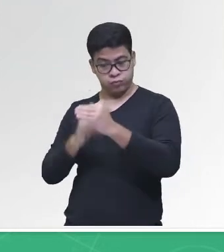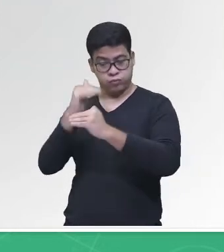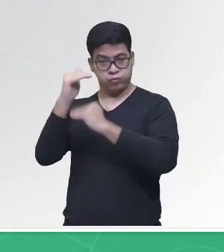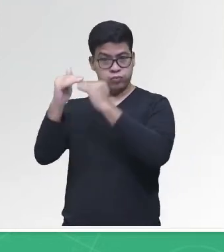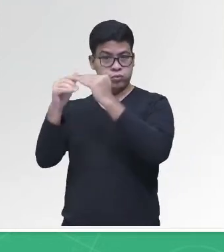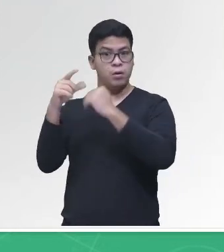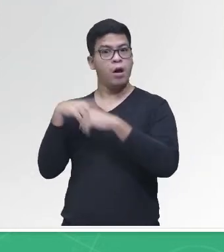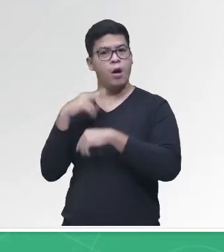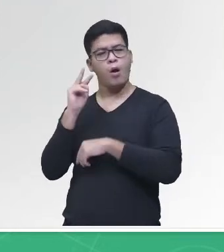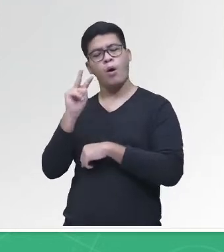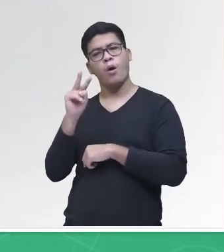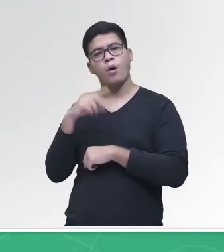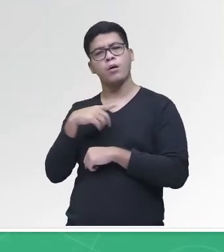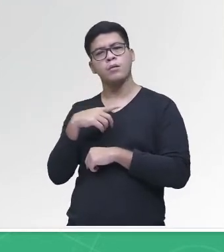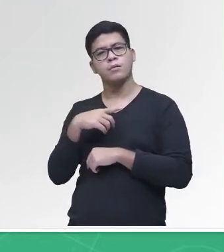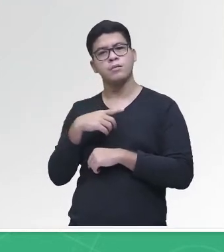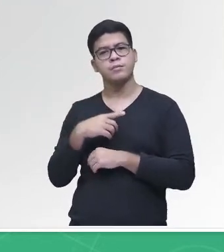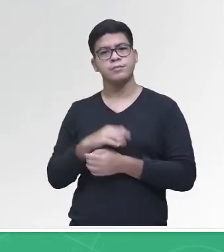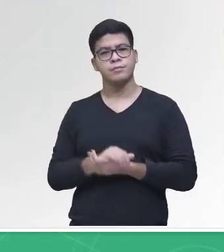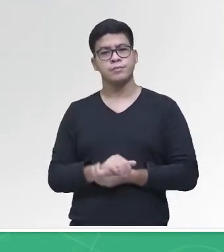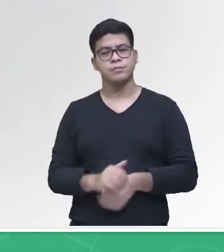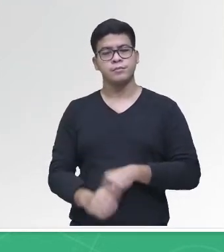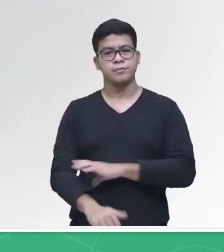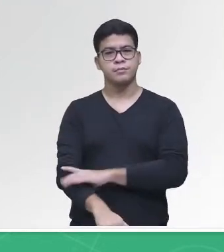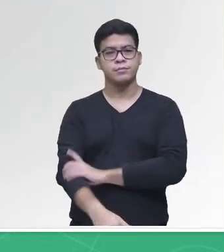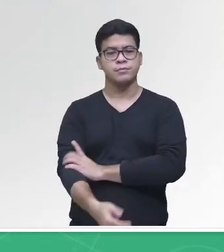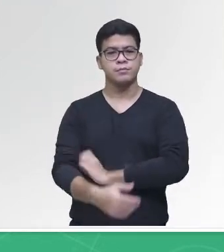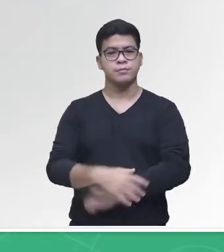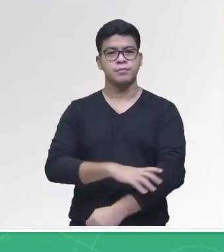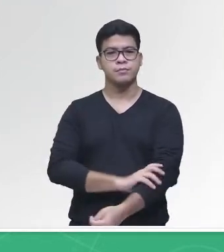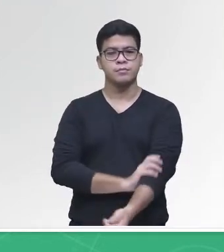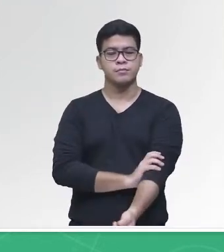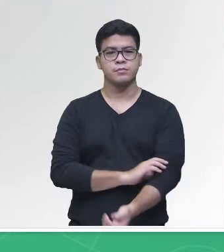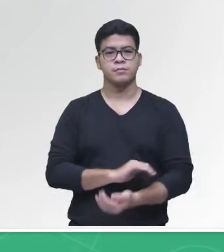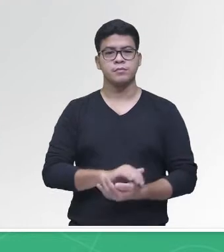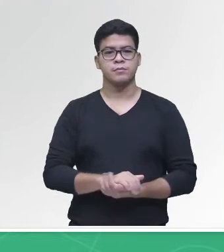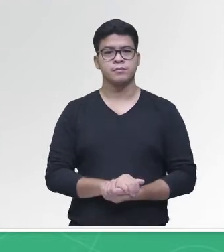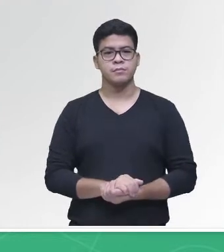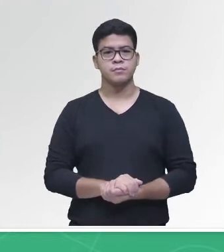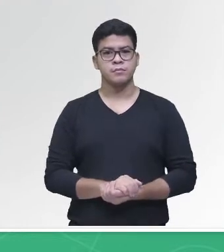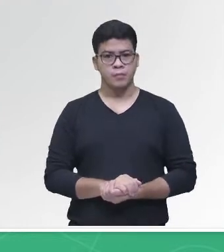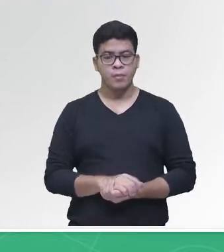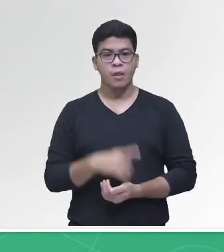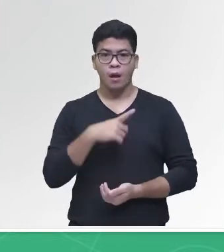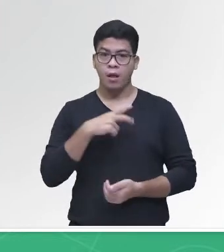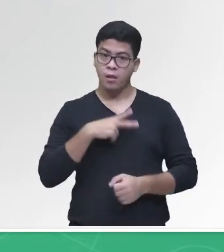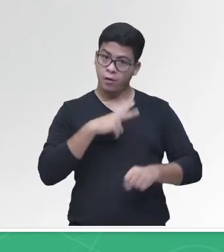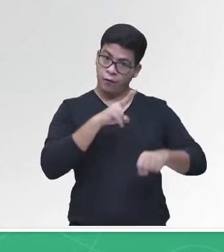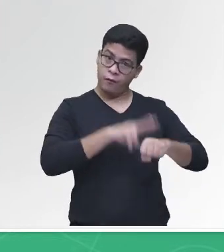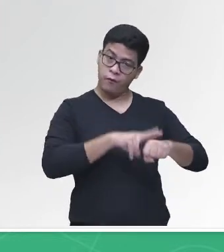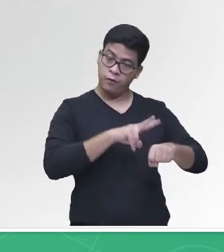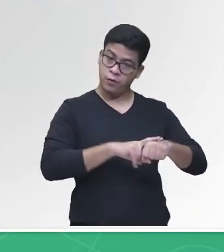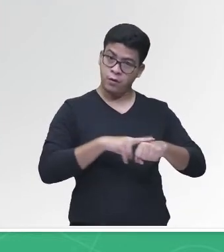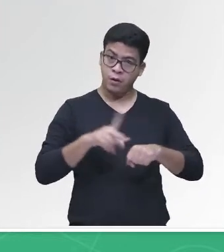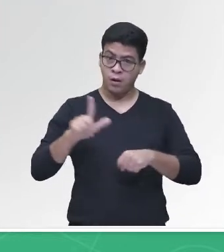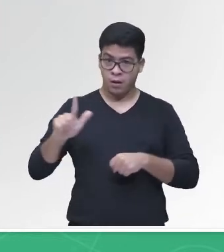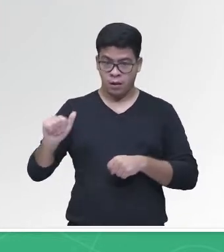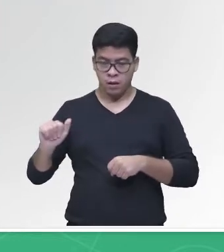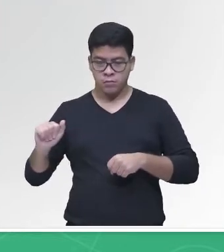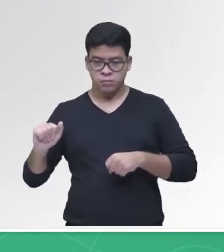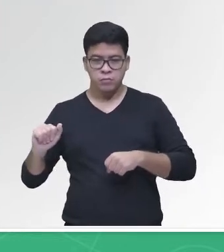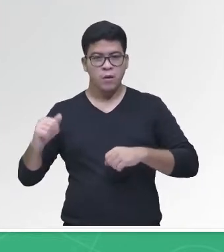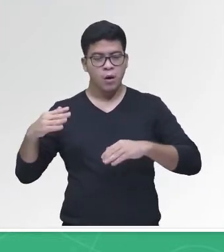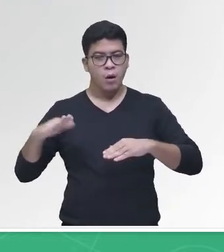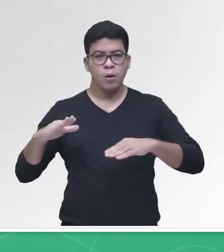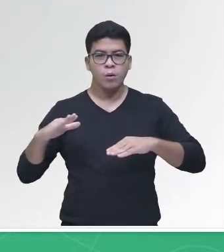ó, vejam que nós temos o vidro e a lã. Vejam